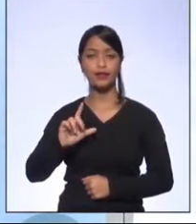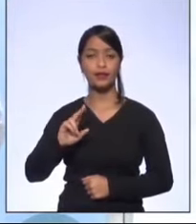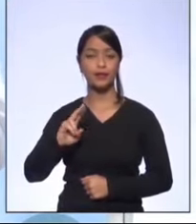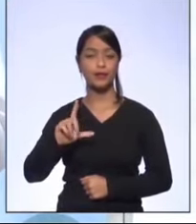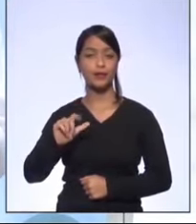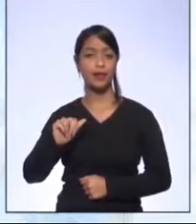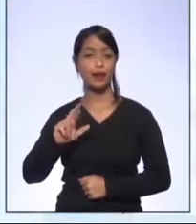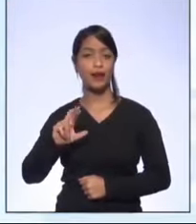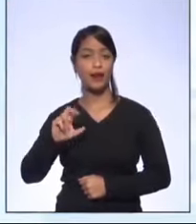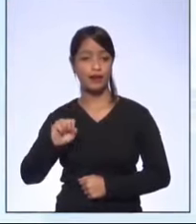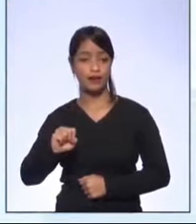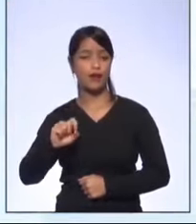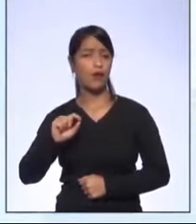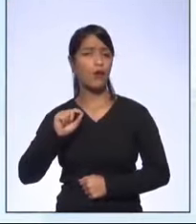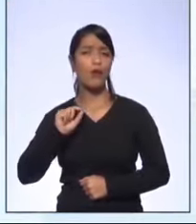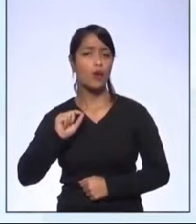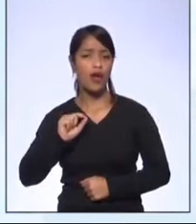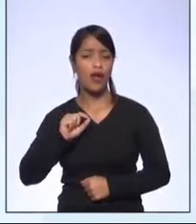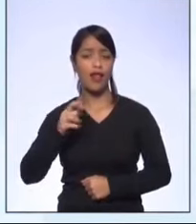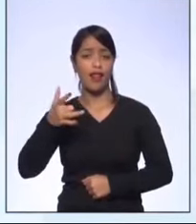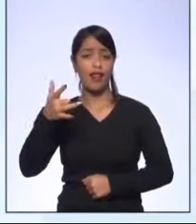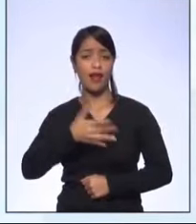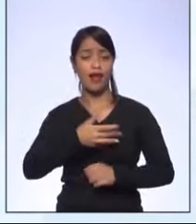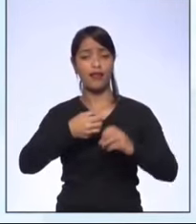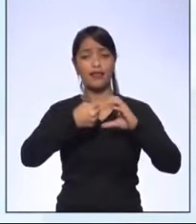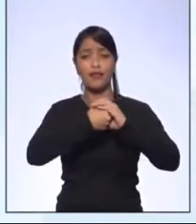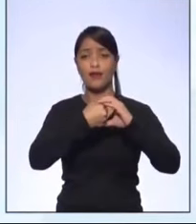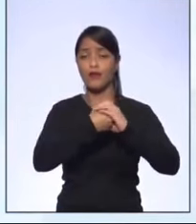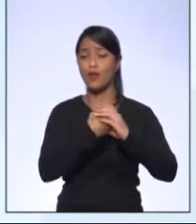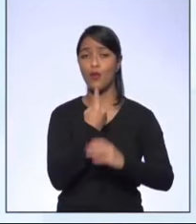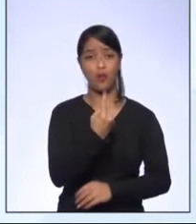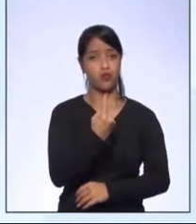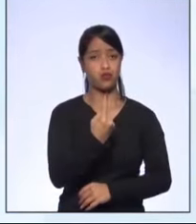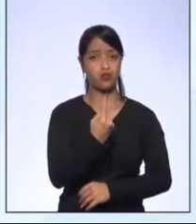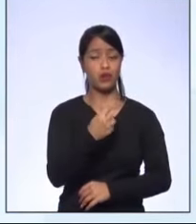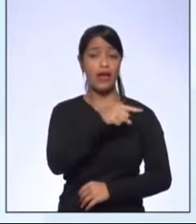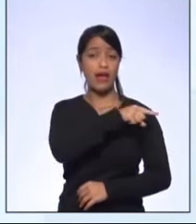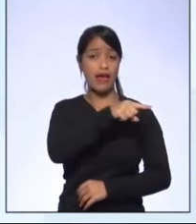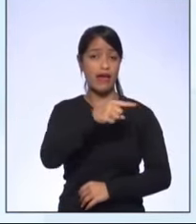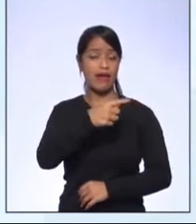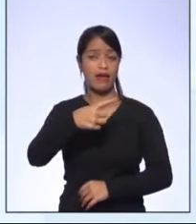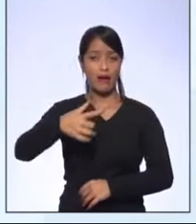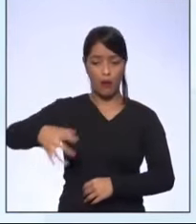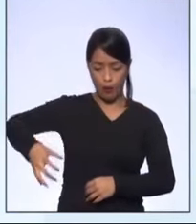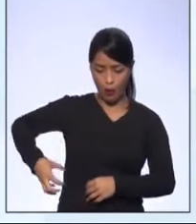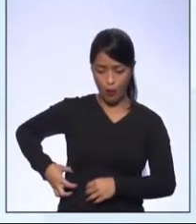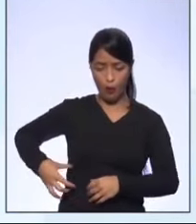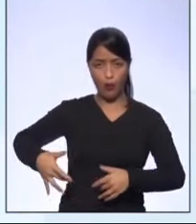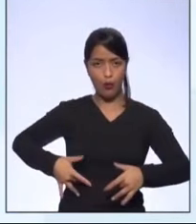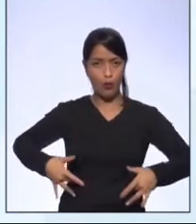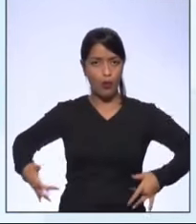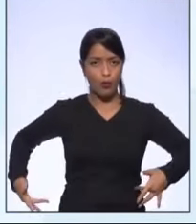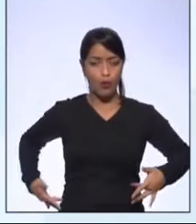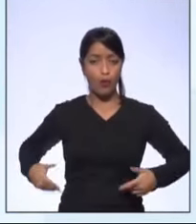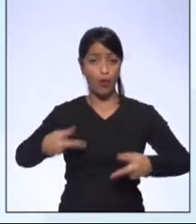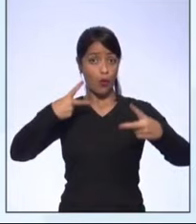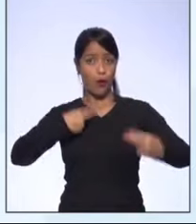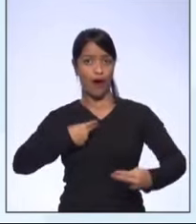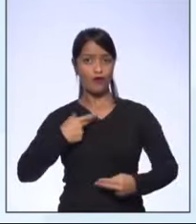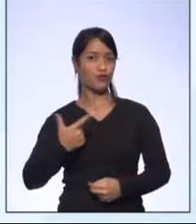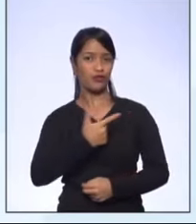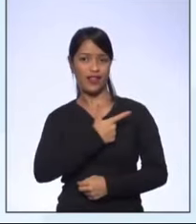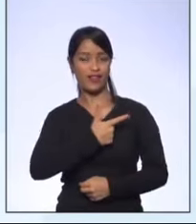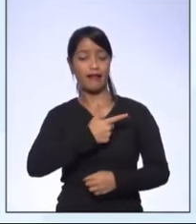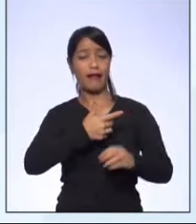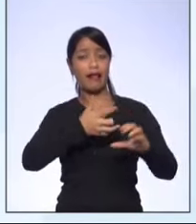ter órgãos como a gente, eles vão ter organelas. Então, na célula dele vai ter uma organela para ele